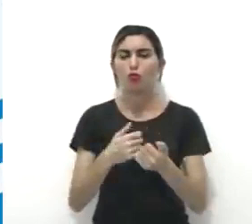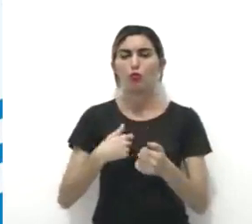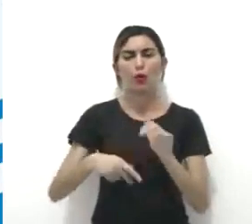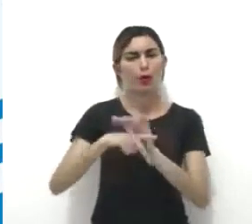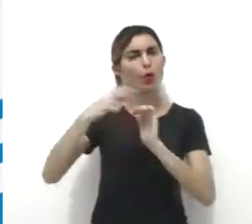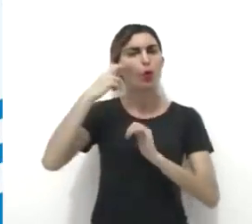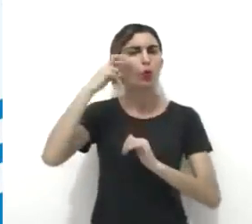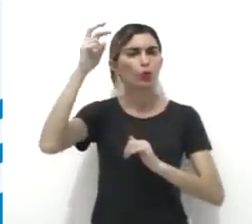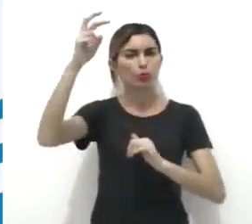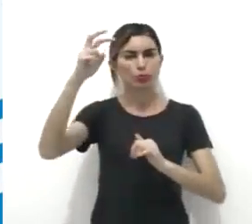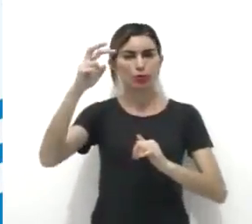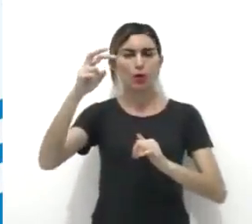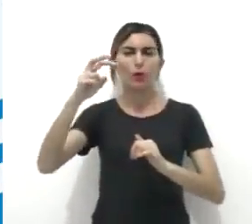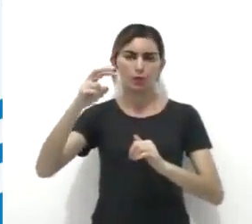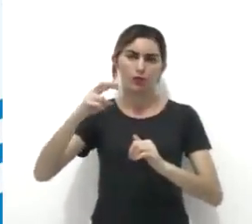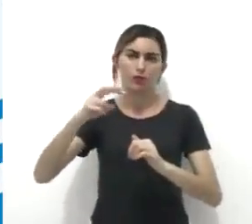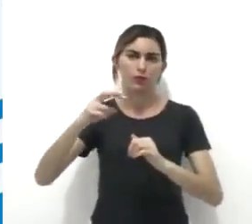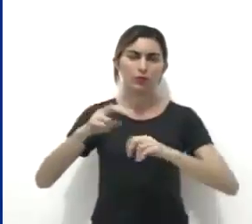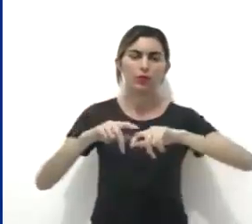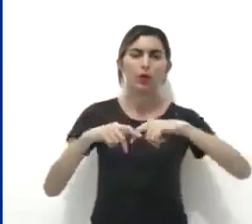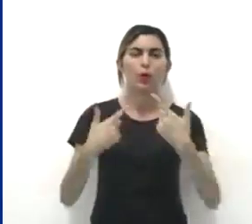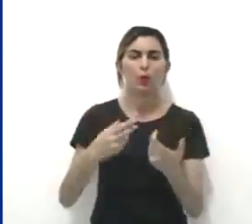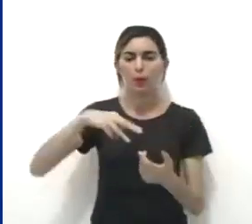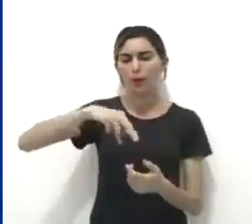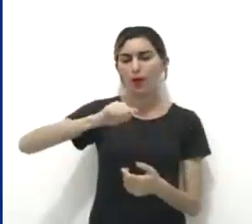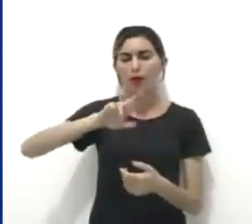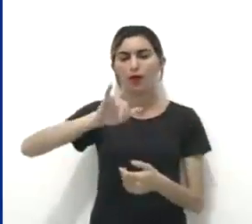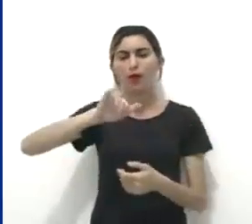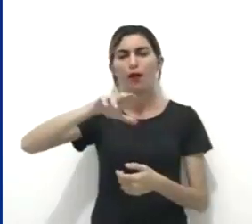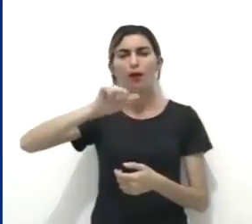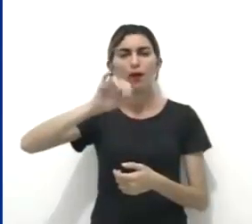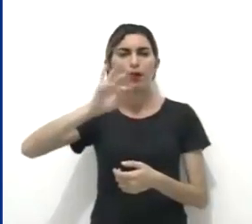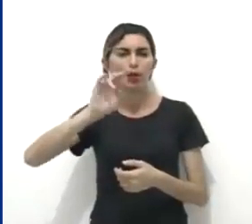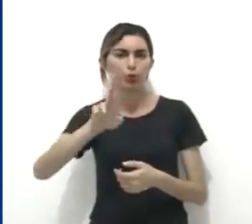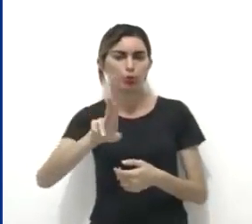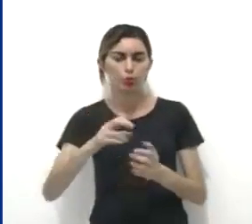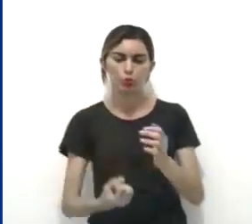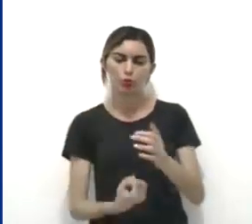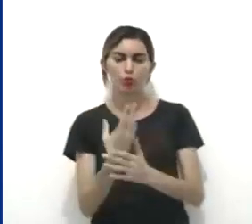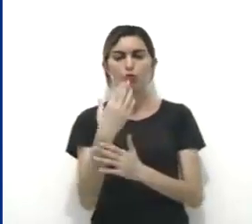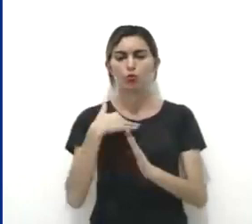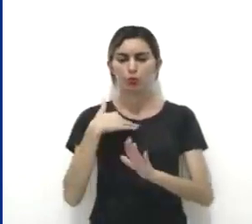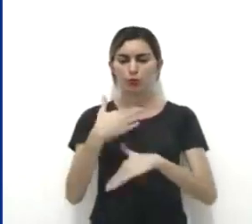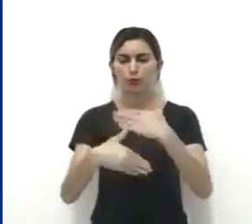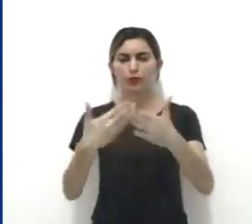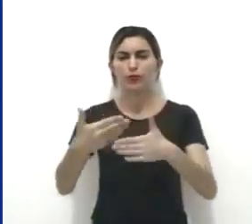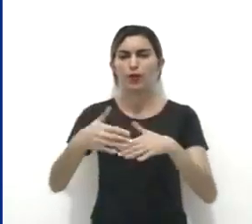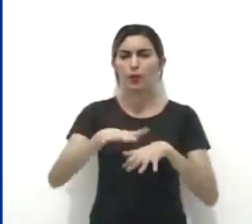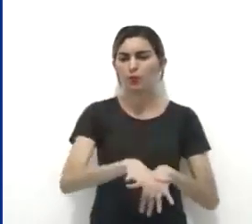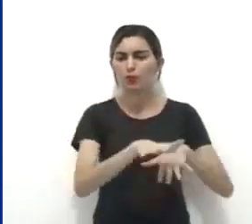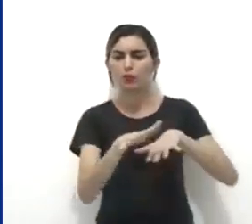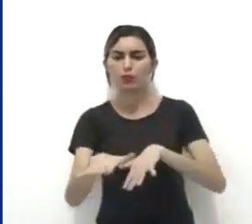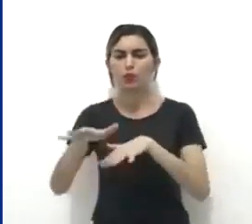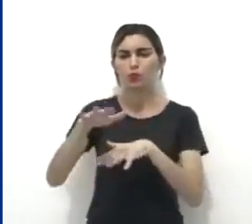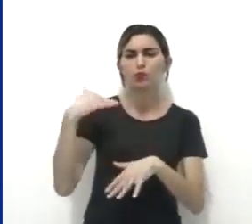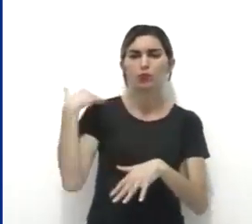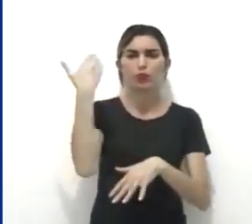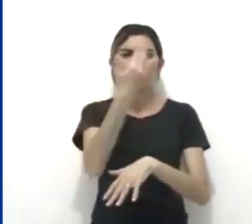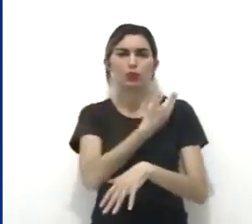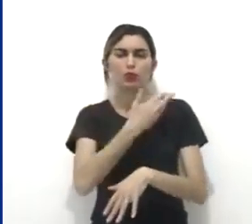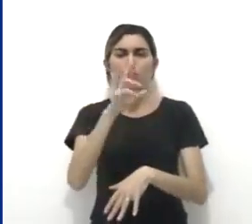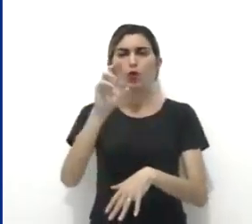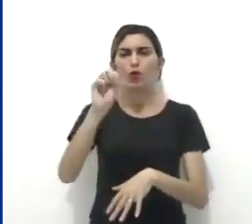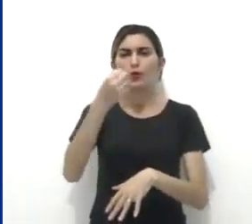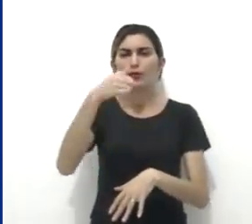é patrimônio cultural imaterial. O maracatu. O maracatu surgiu durante as procissões em louvor a Nossa Senhora